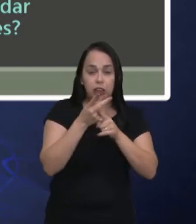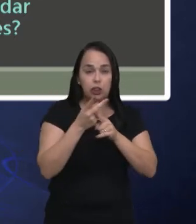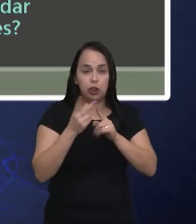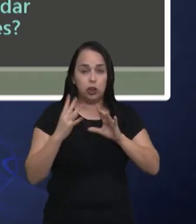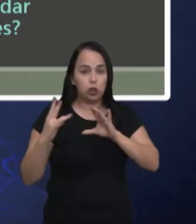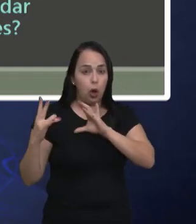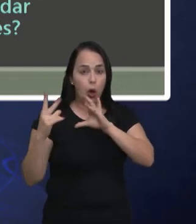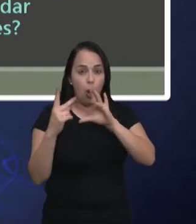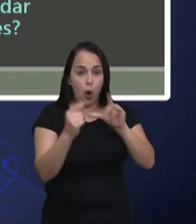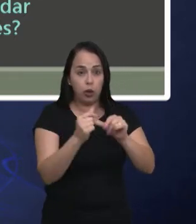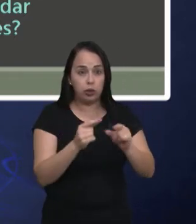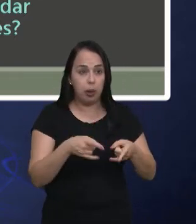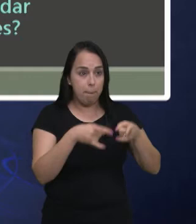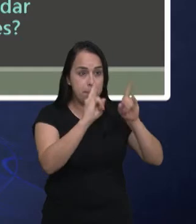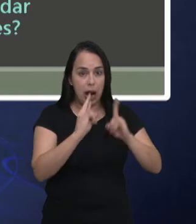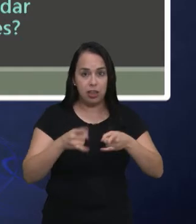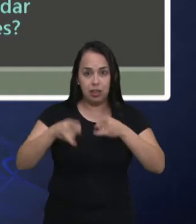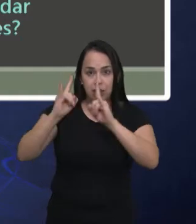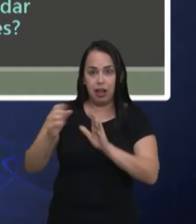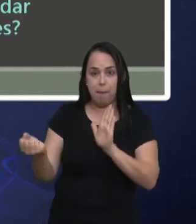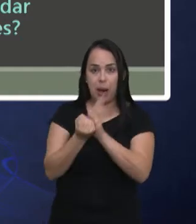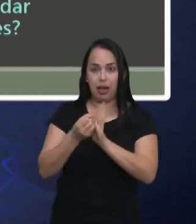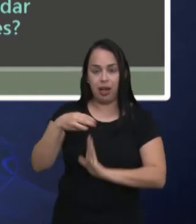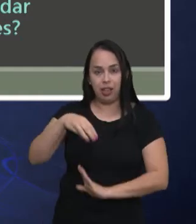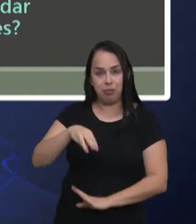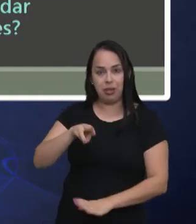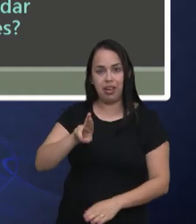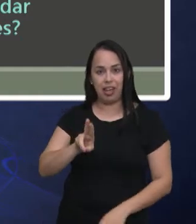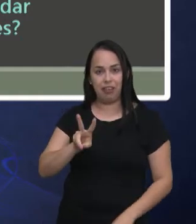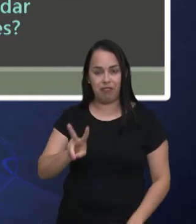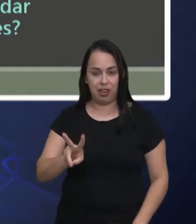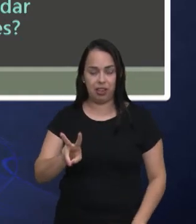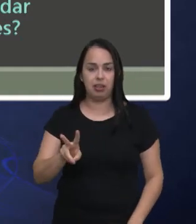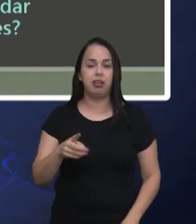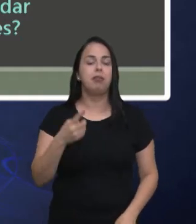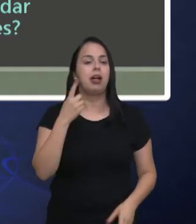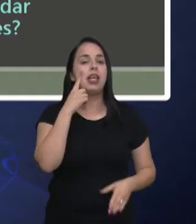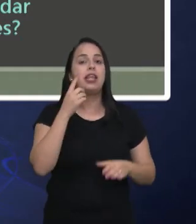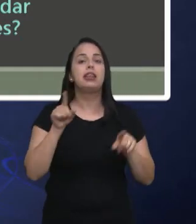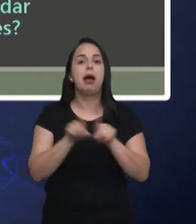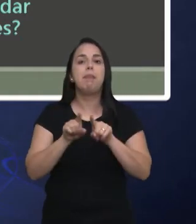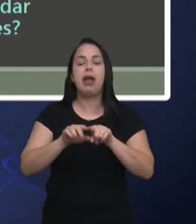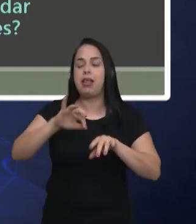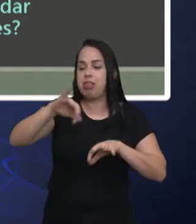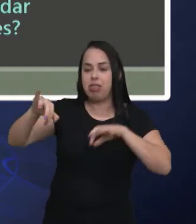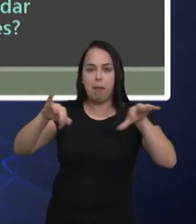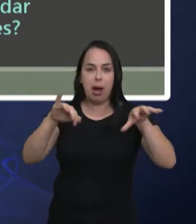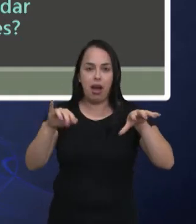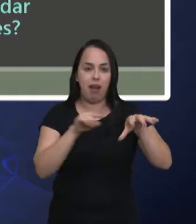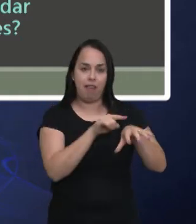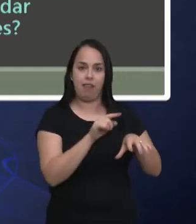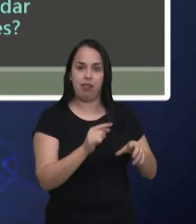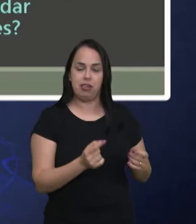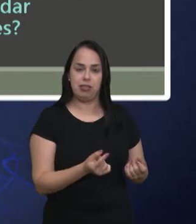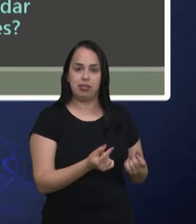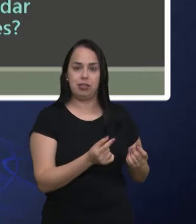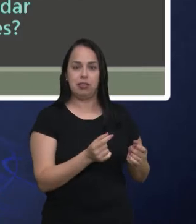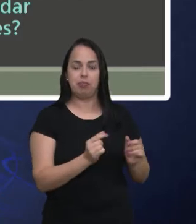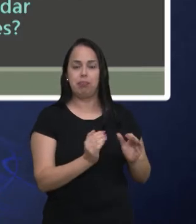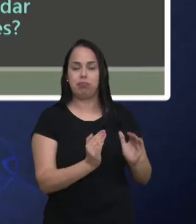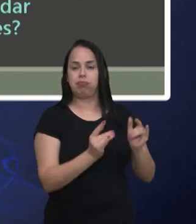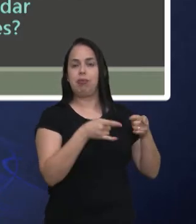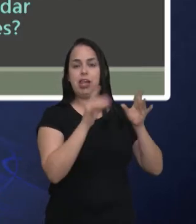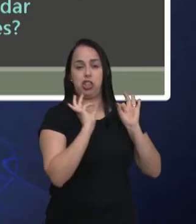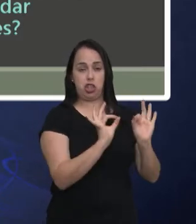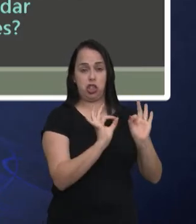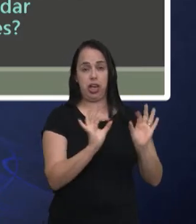da MRV e separar quais eram os de padrão popular. Eu queria mostrar essa imagem aqui para vocês hoje,